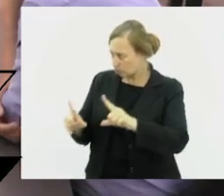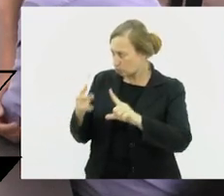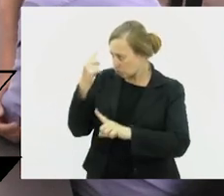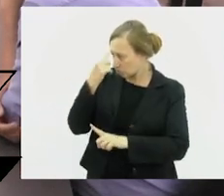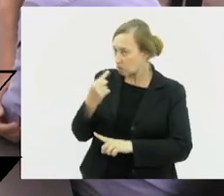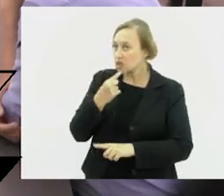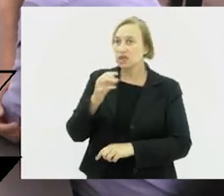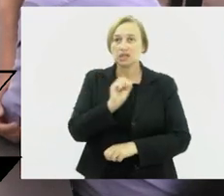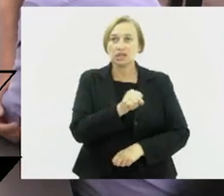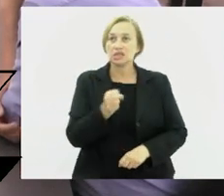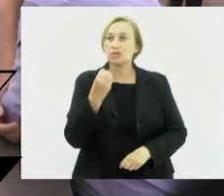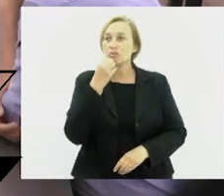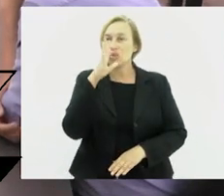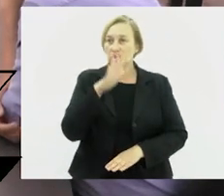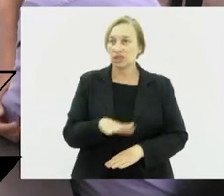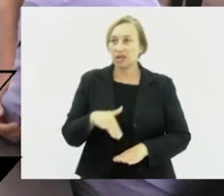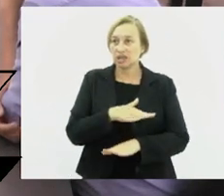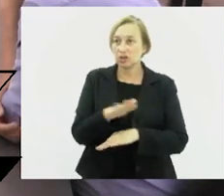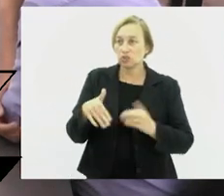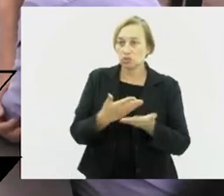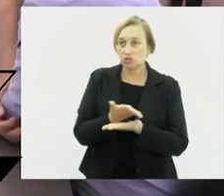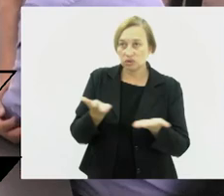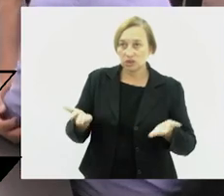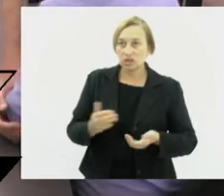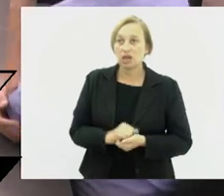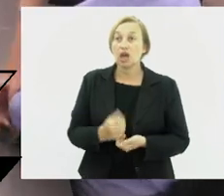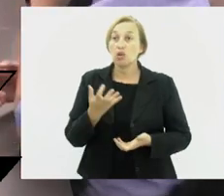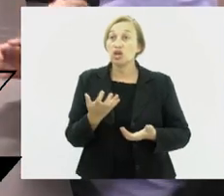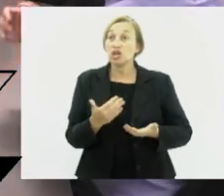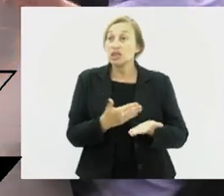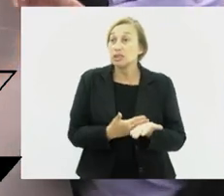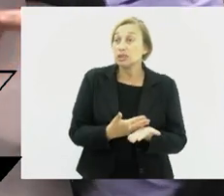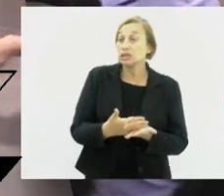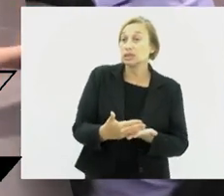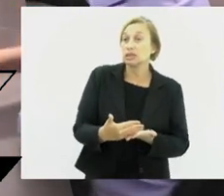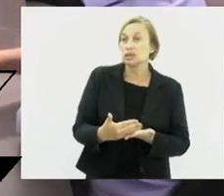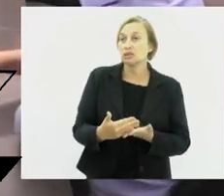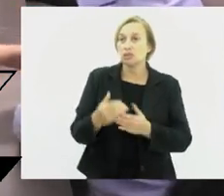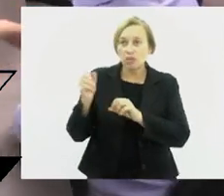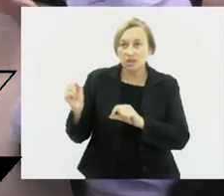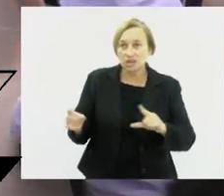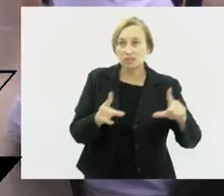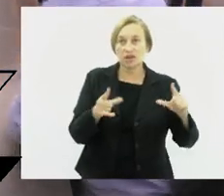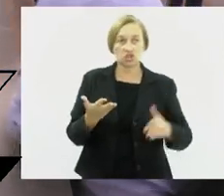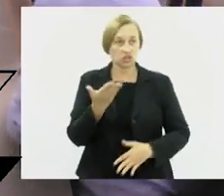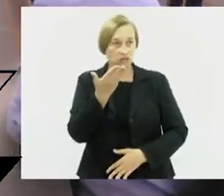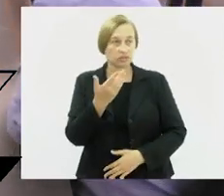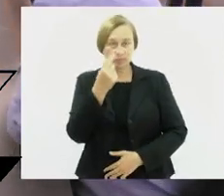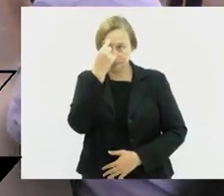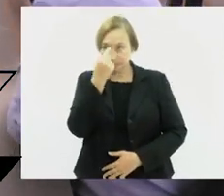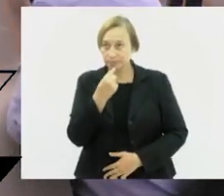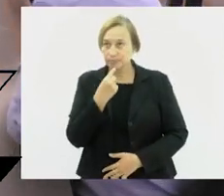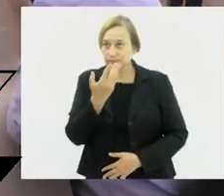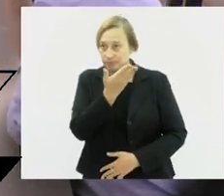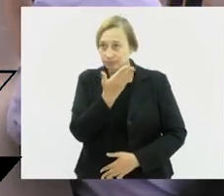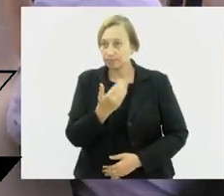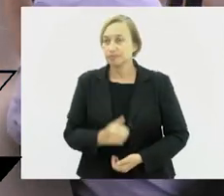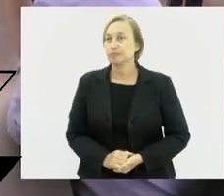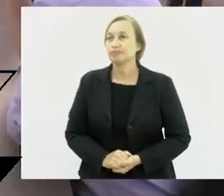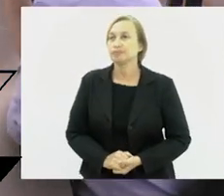Tá. Boa tarde a todos. Eu queria começar com essa imagem aqui. Para onde eu pego?